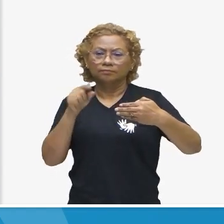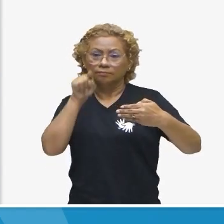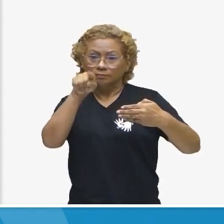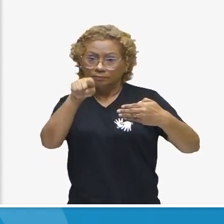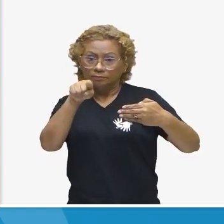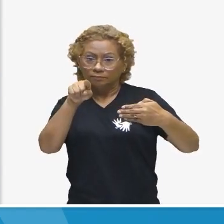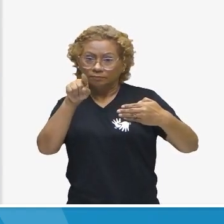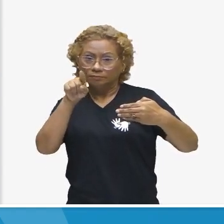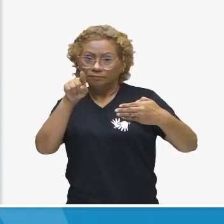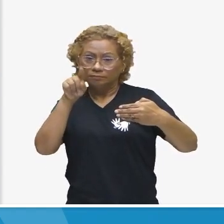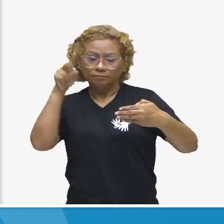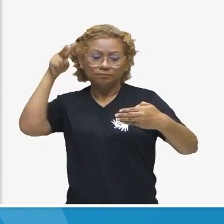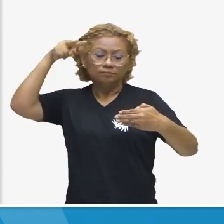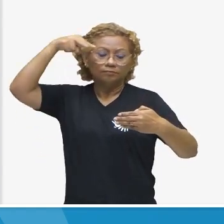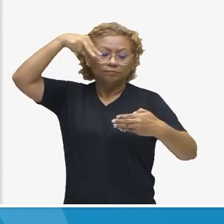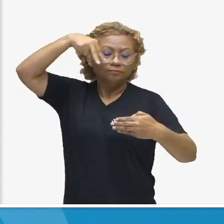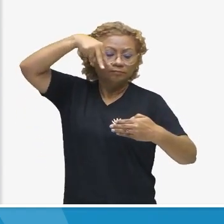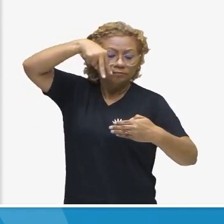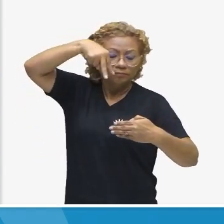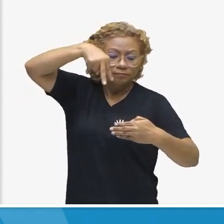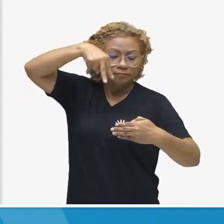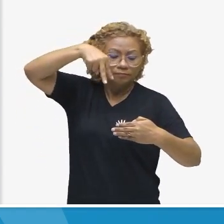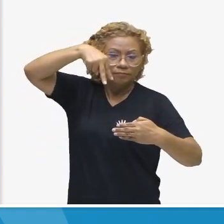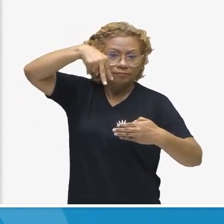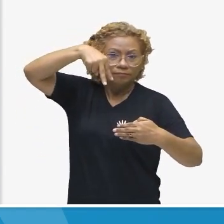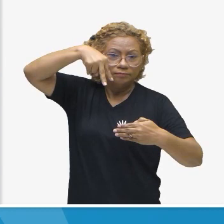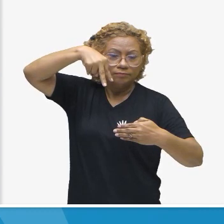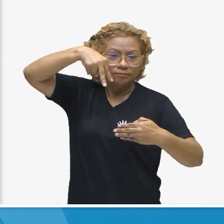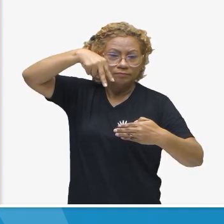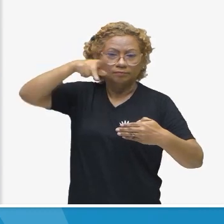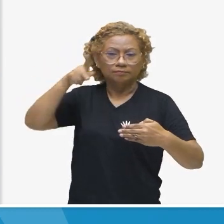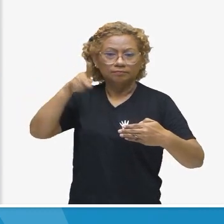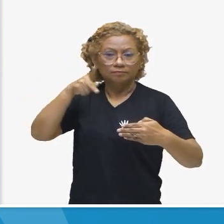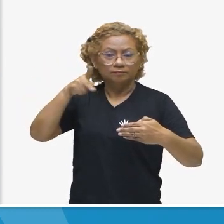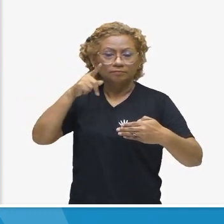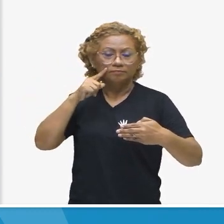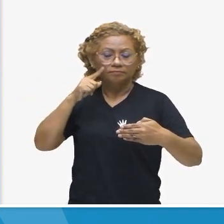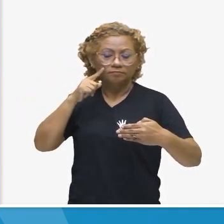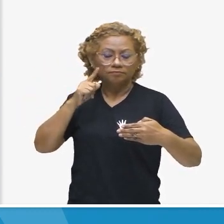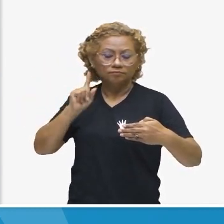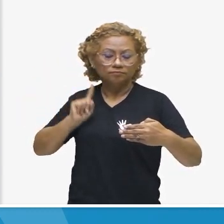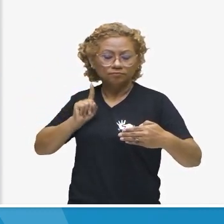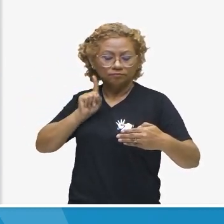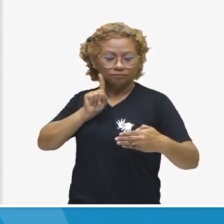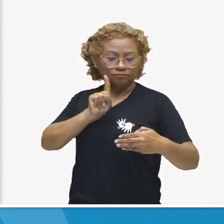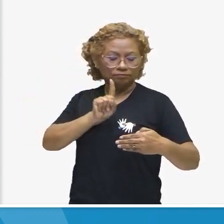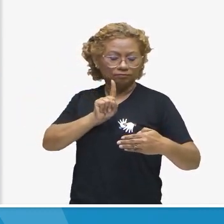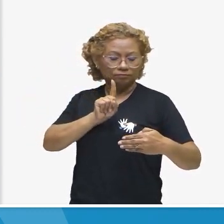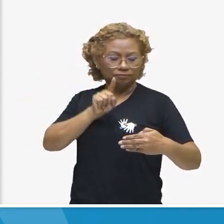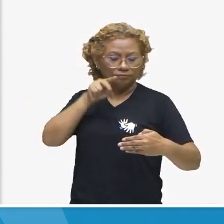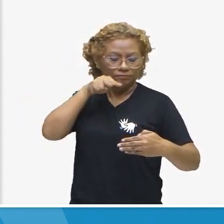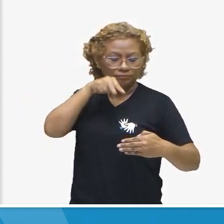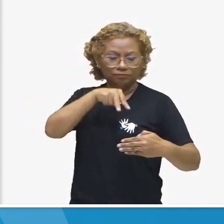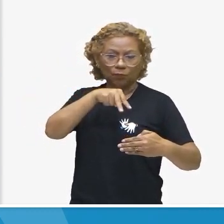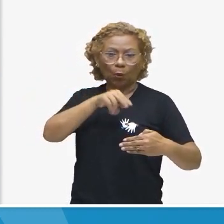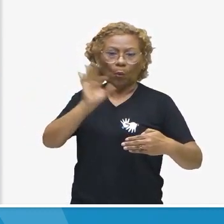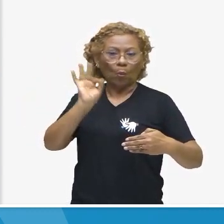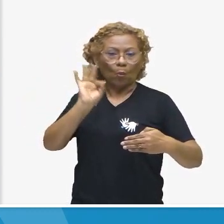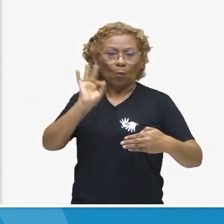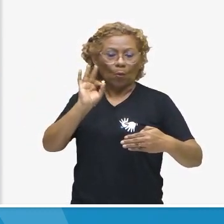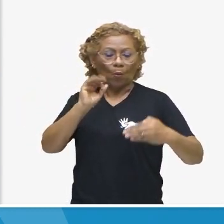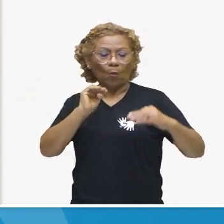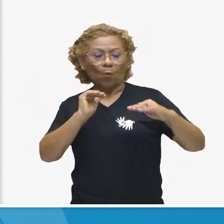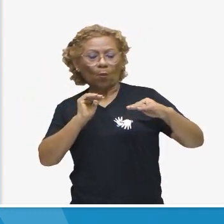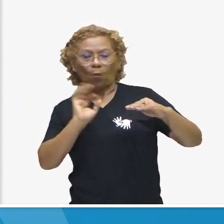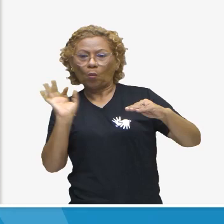plano de cima. Perceberam? Eu estou olhando o ponto de cima e não mais de lado. Então, para a